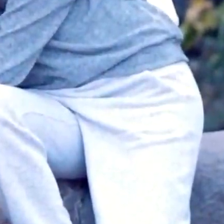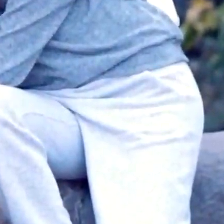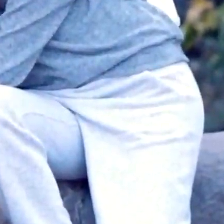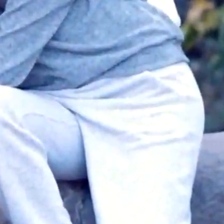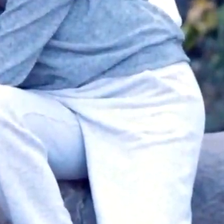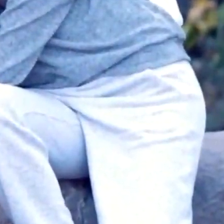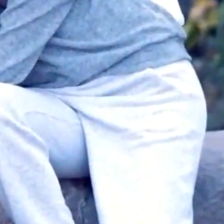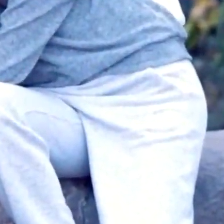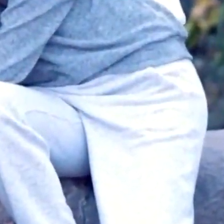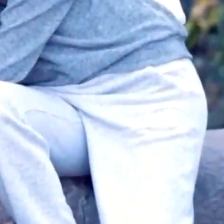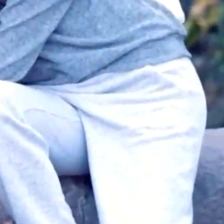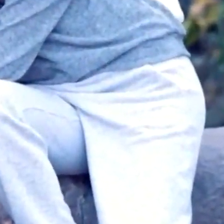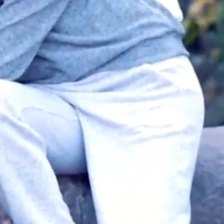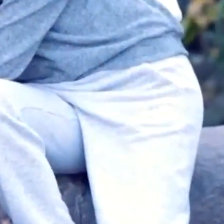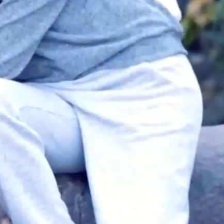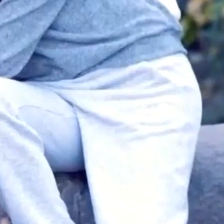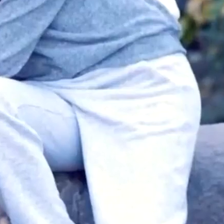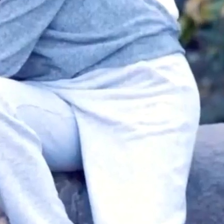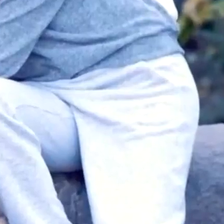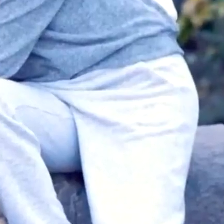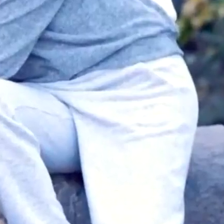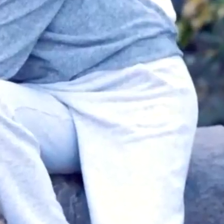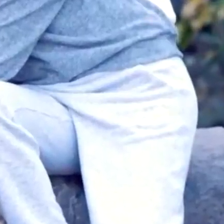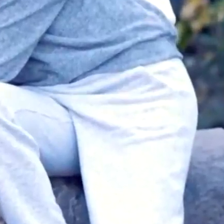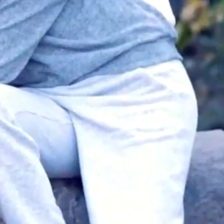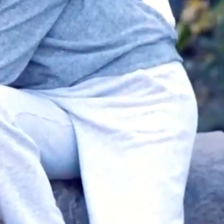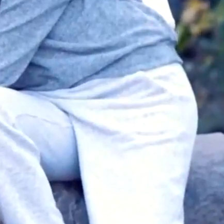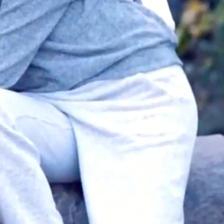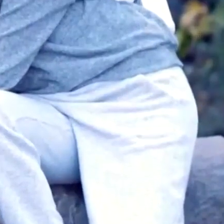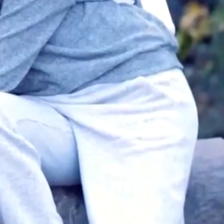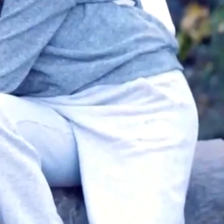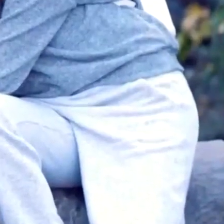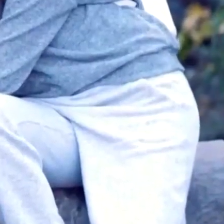de graça a água da vida.